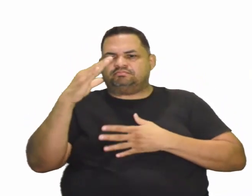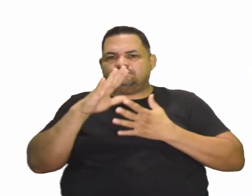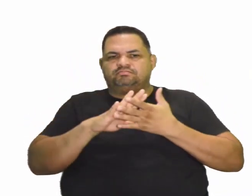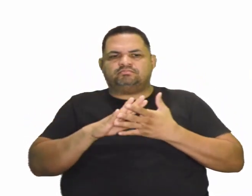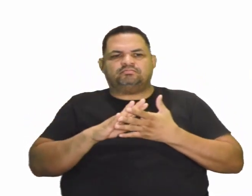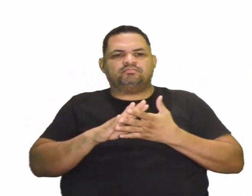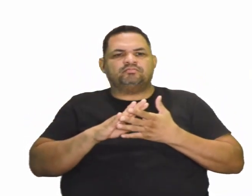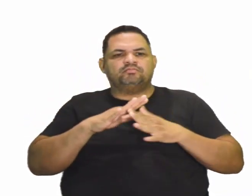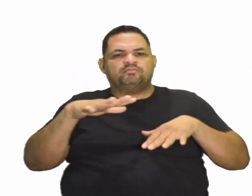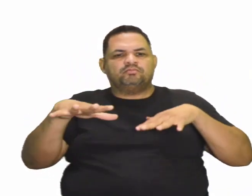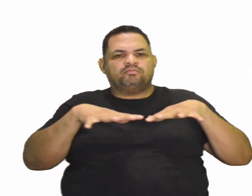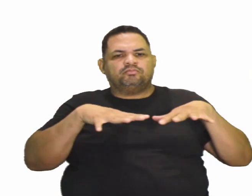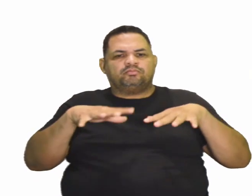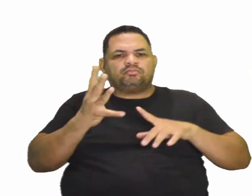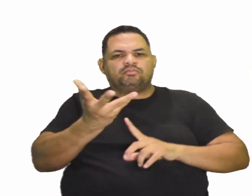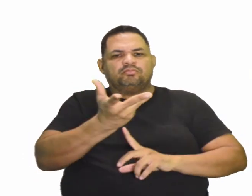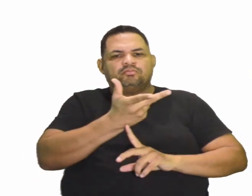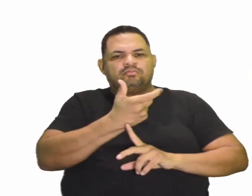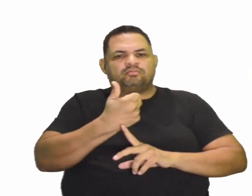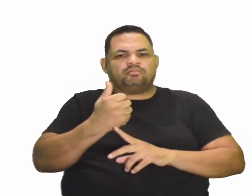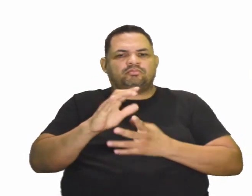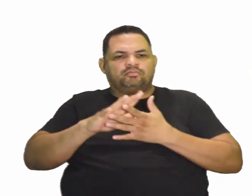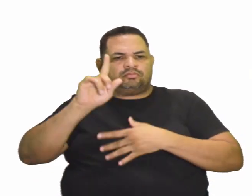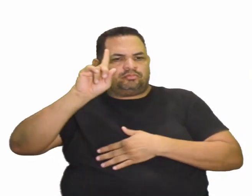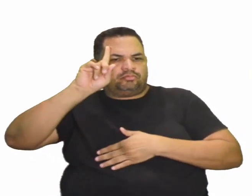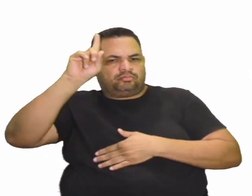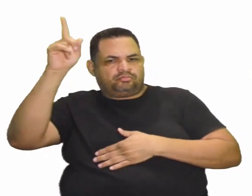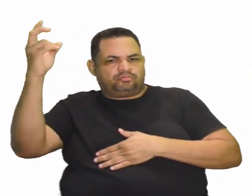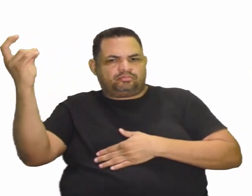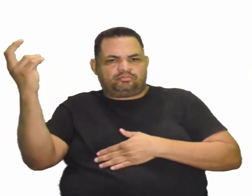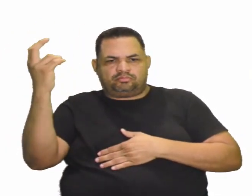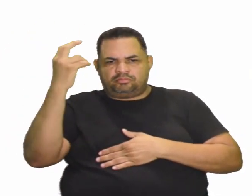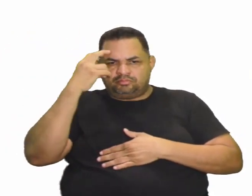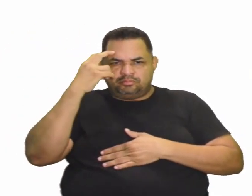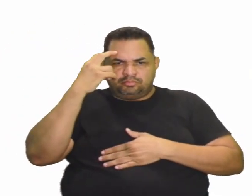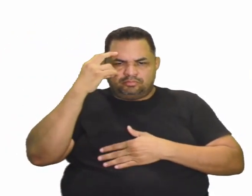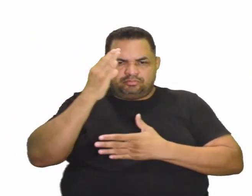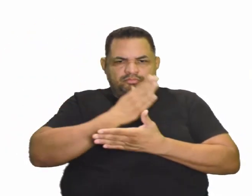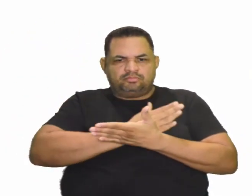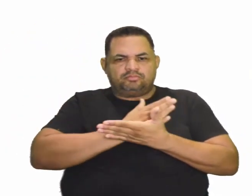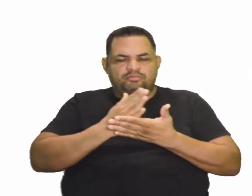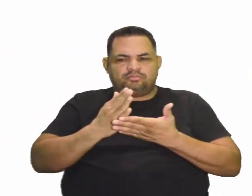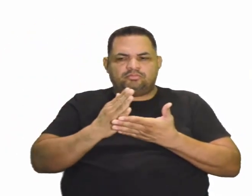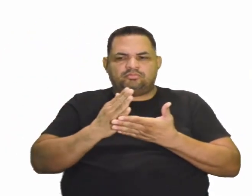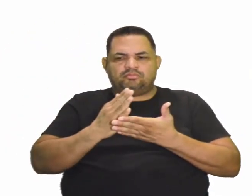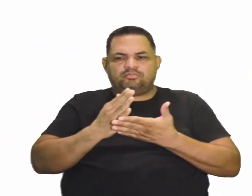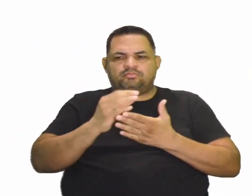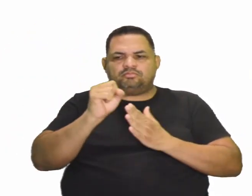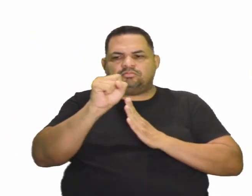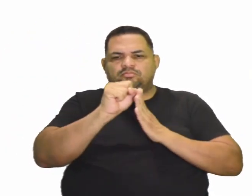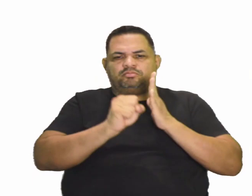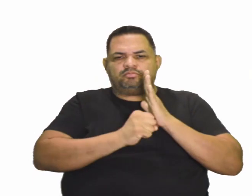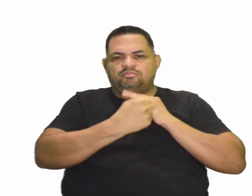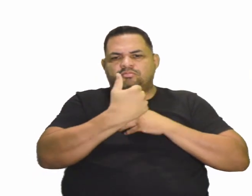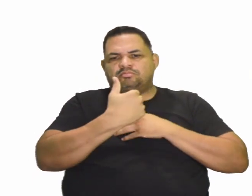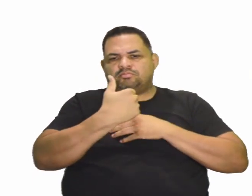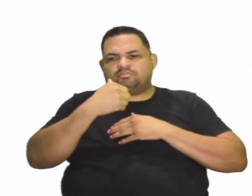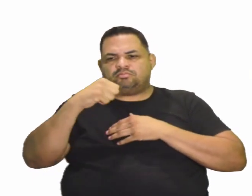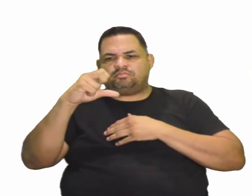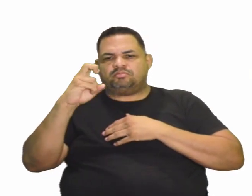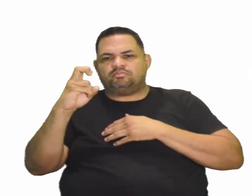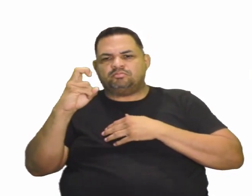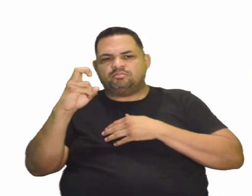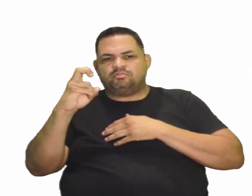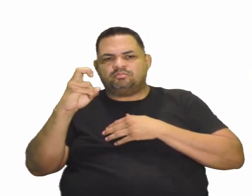foi um movimento artístico, intelectual, cultural, teve início lá no século XV,